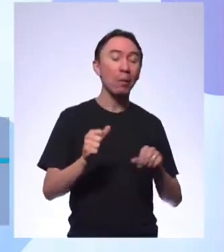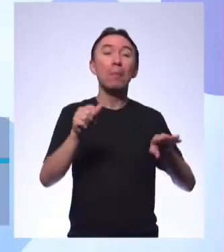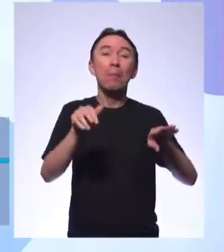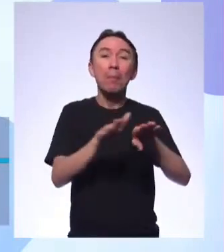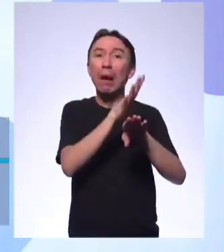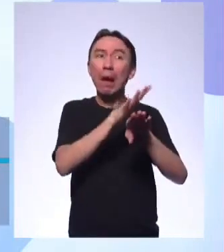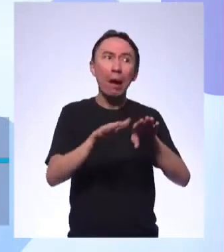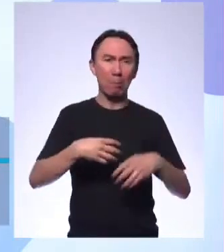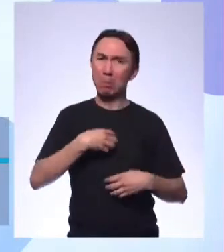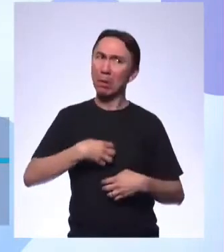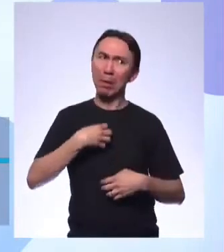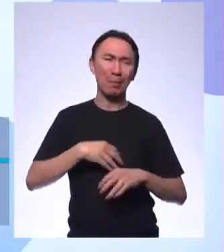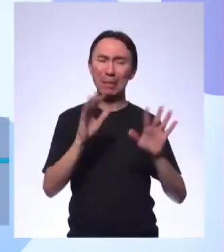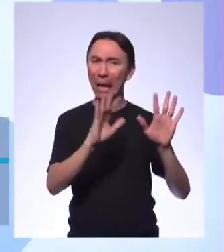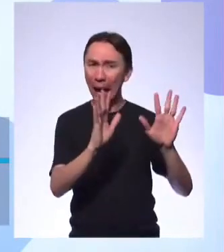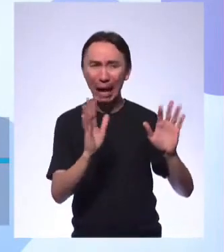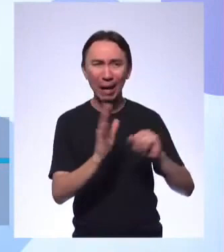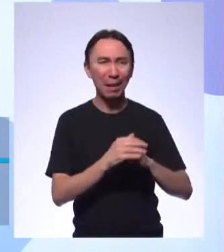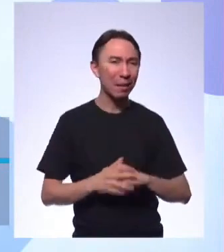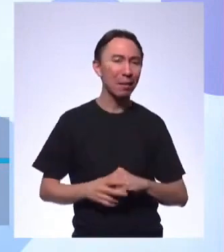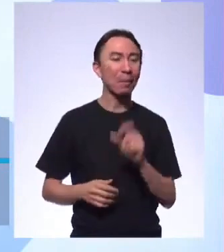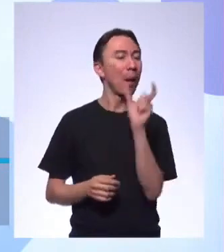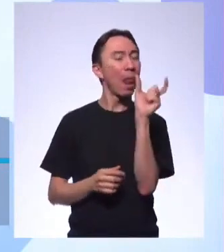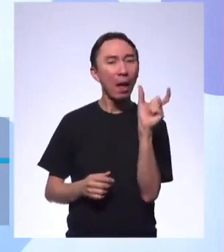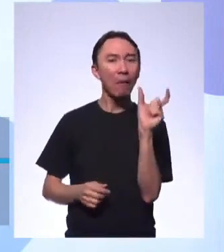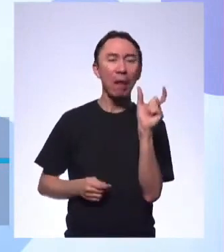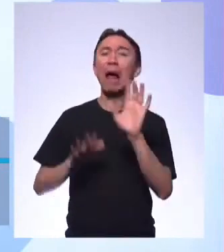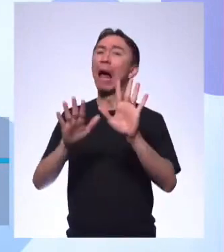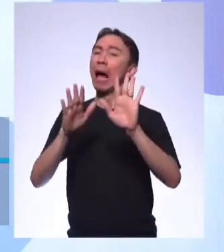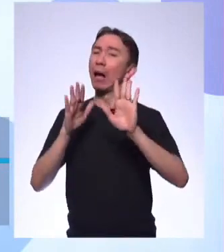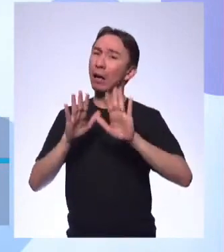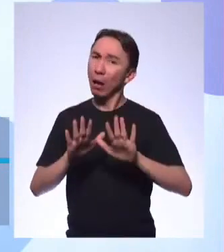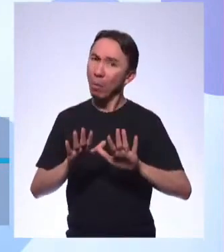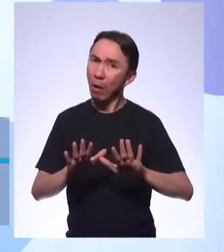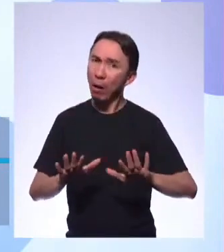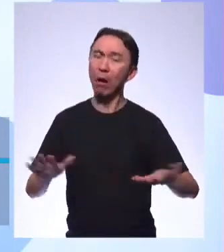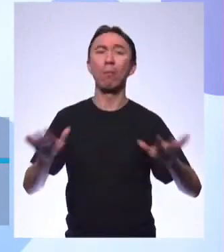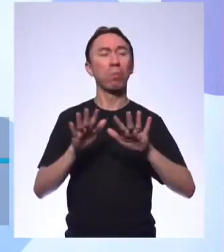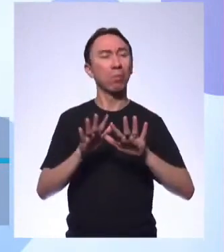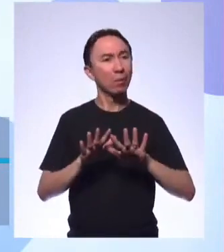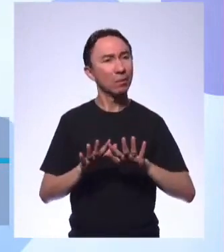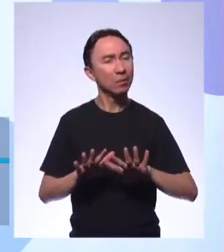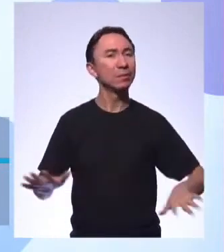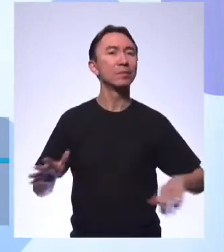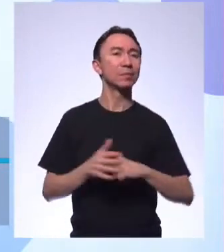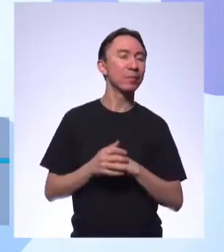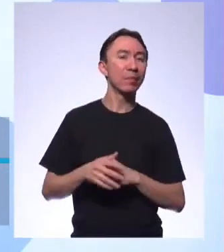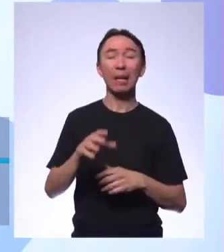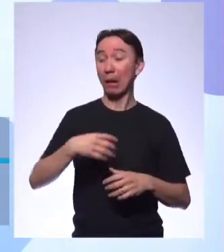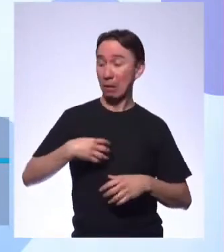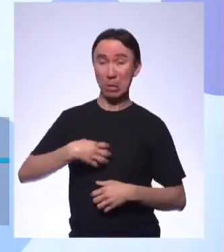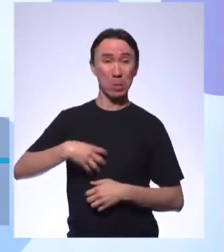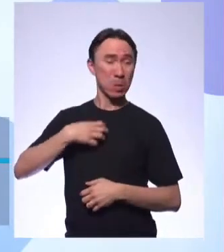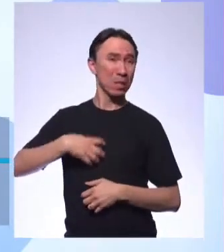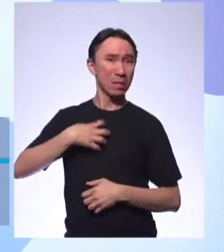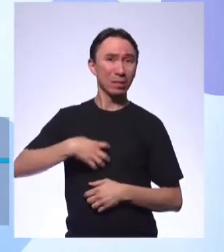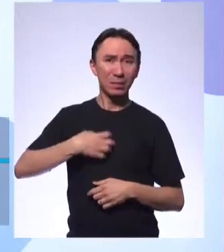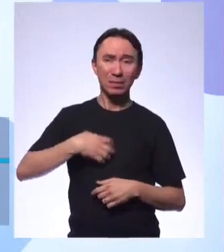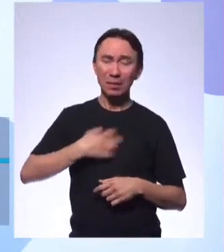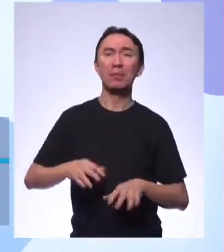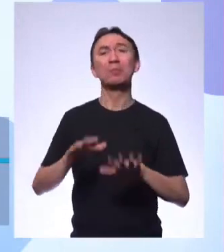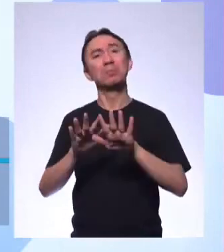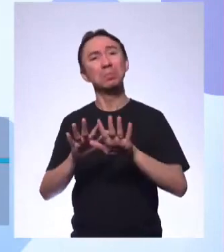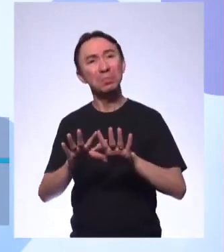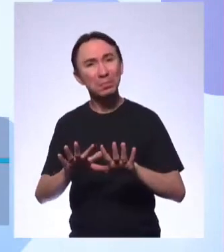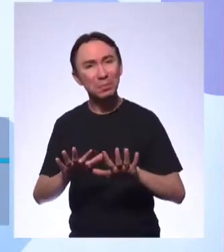A palavra acalmar-se aparece bastante aqui, parar a raiva, o balançar e se